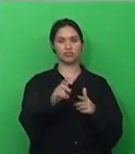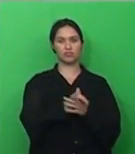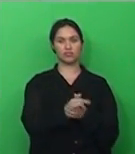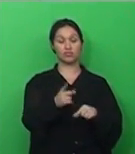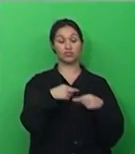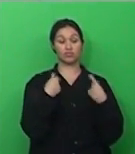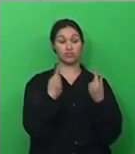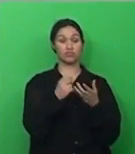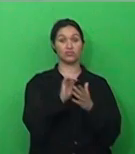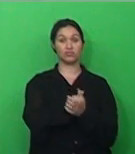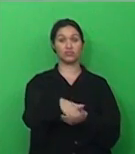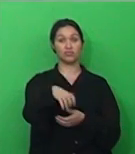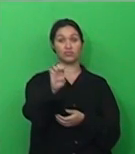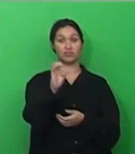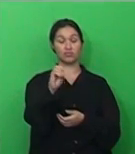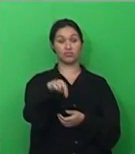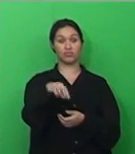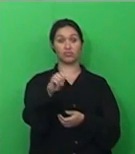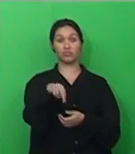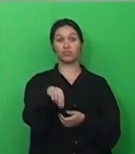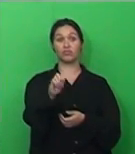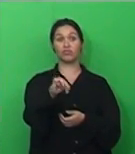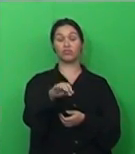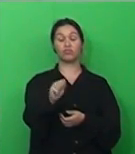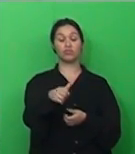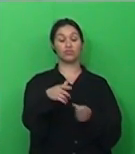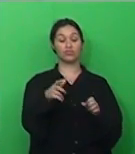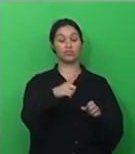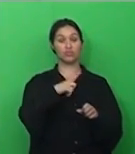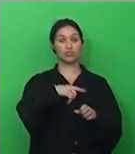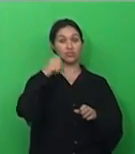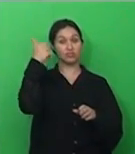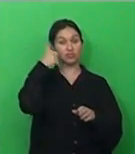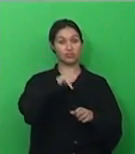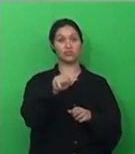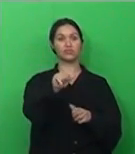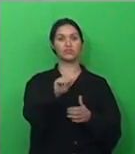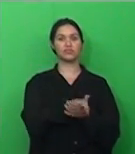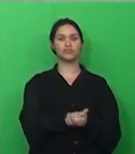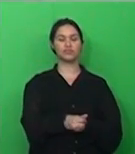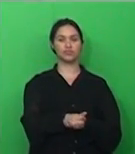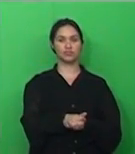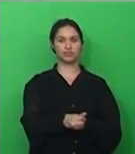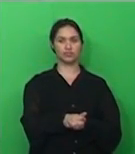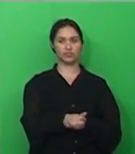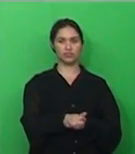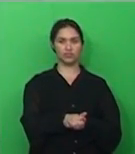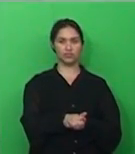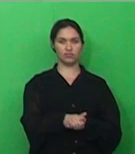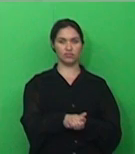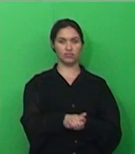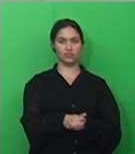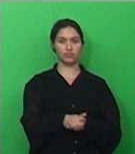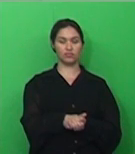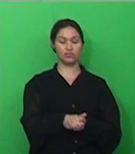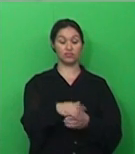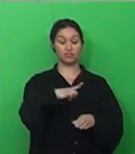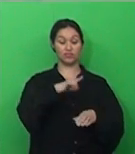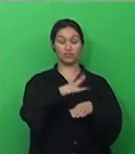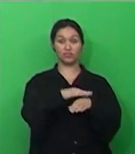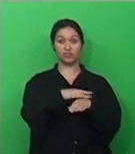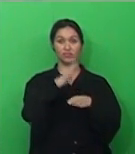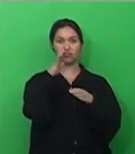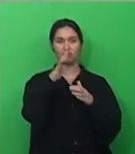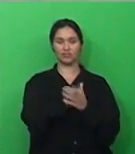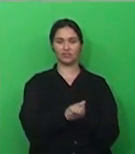para o município, nós estamos prevenindo, evitando que atendimentos médicos ocorram, evitando que tantas doenças aconteçam. Ora,